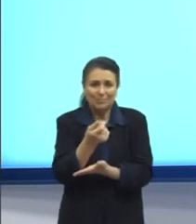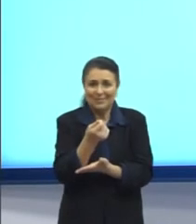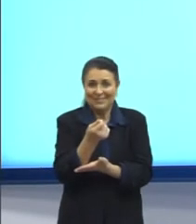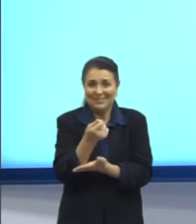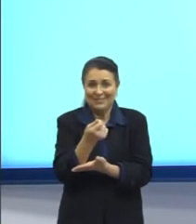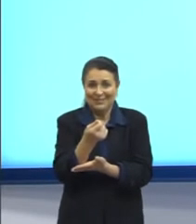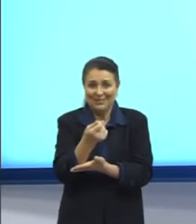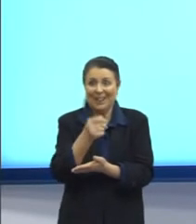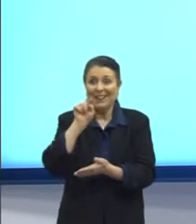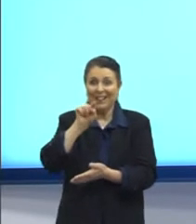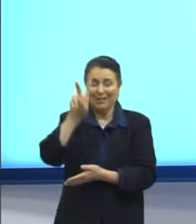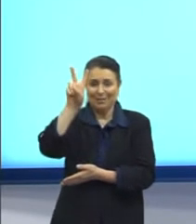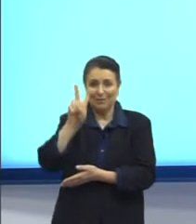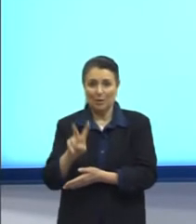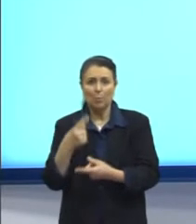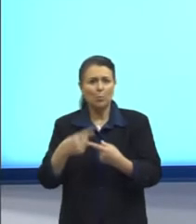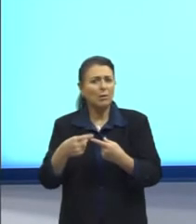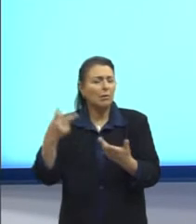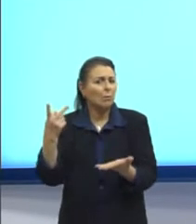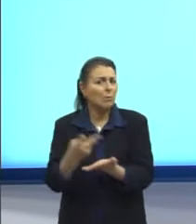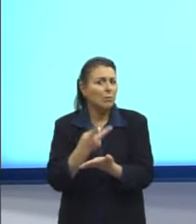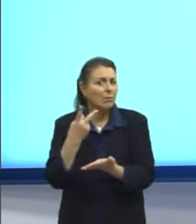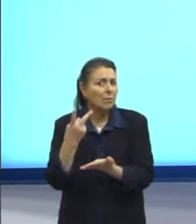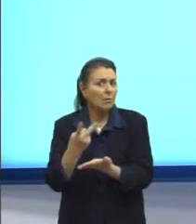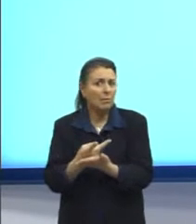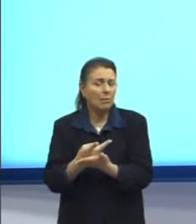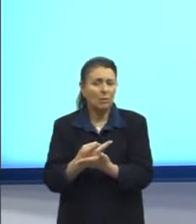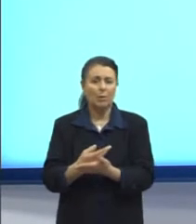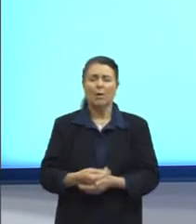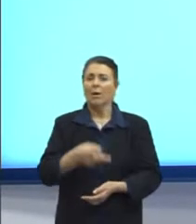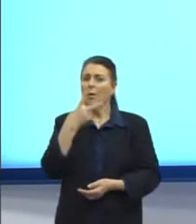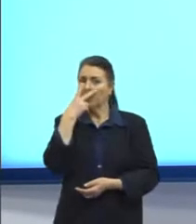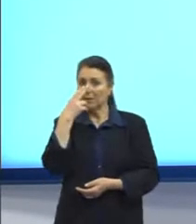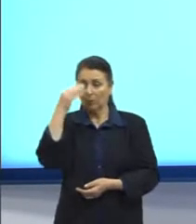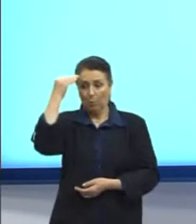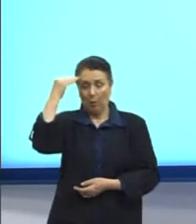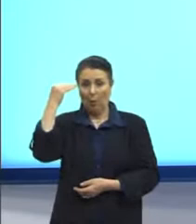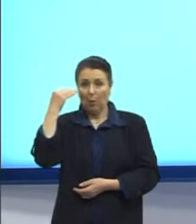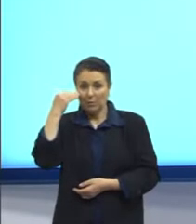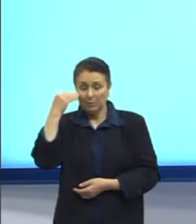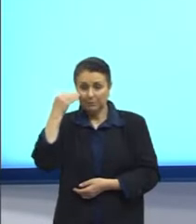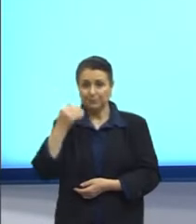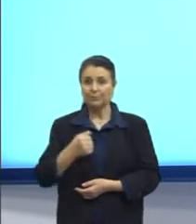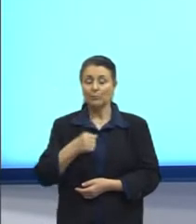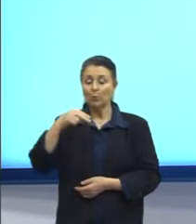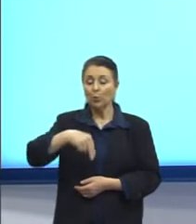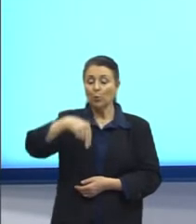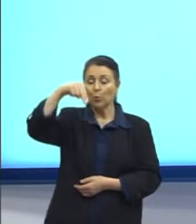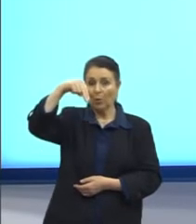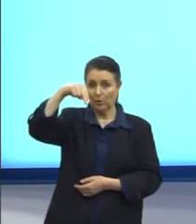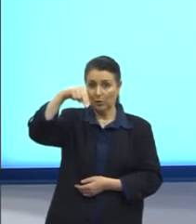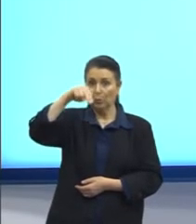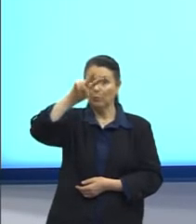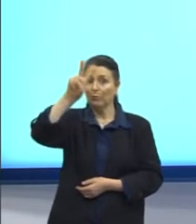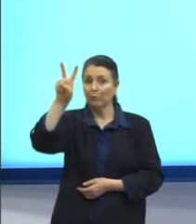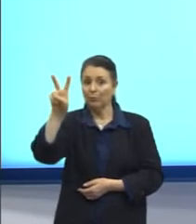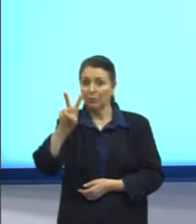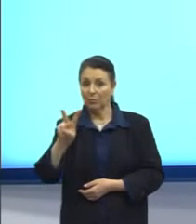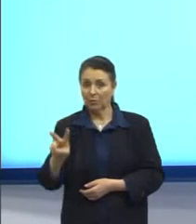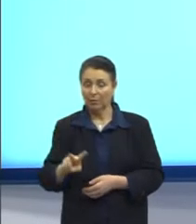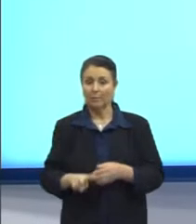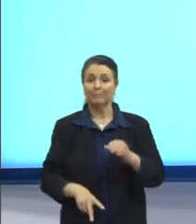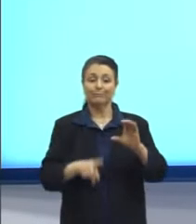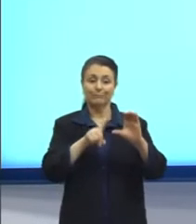porque que aconteceu Essa guerra uma assim parecido com a Coréia né o norte do Vietnã se tornou